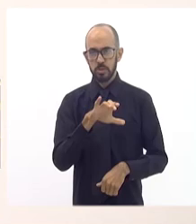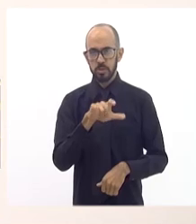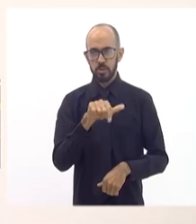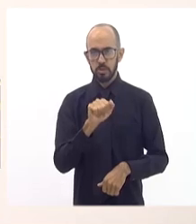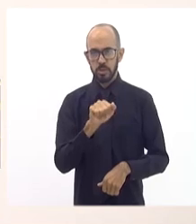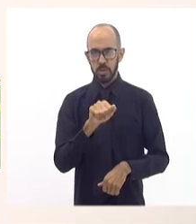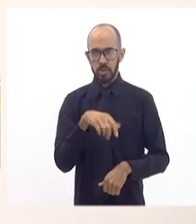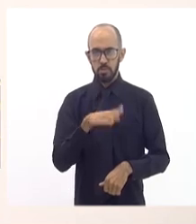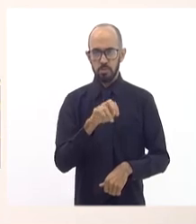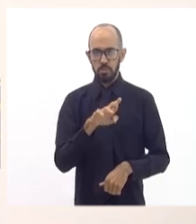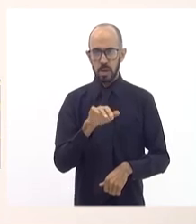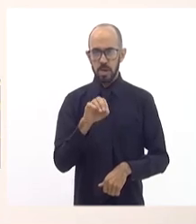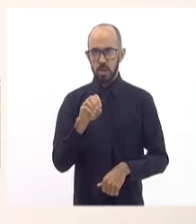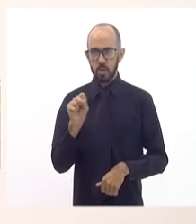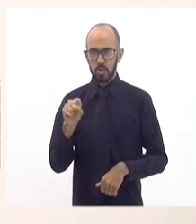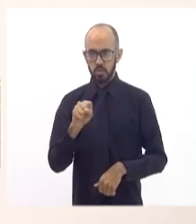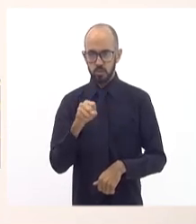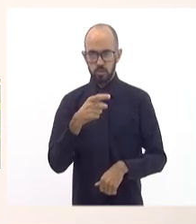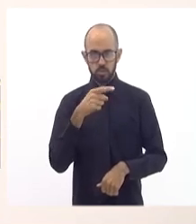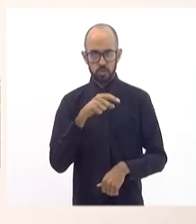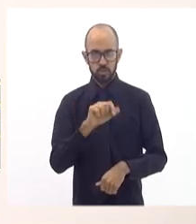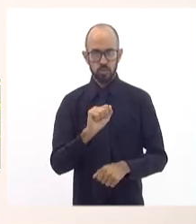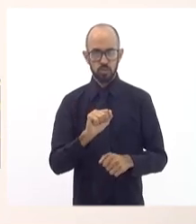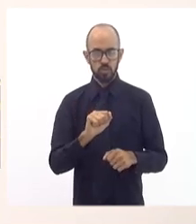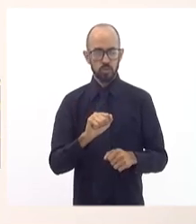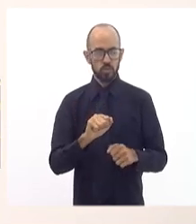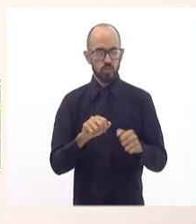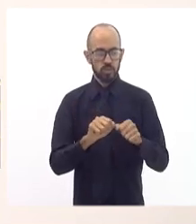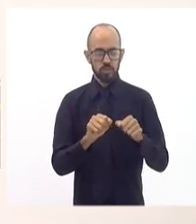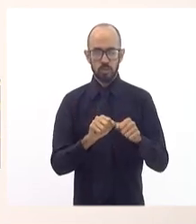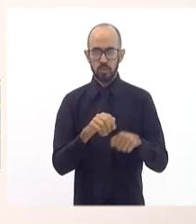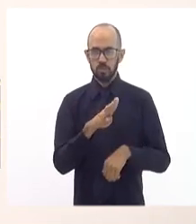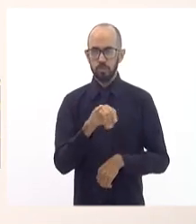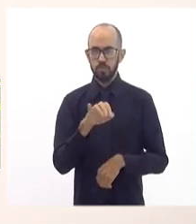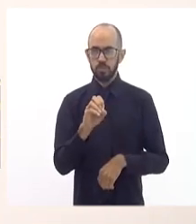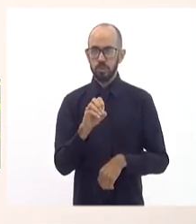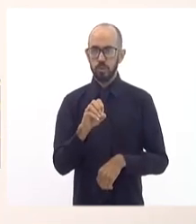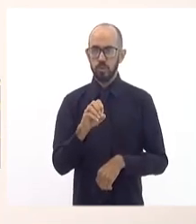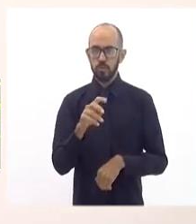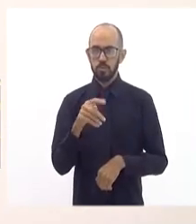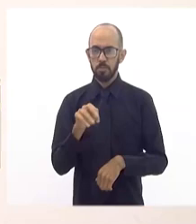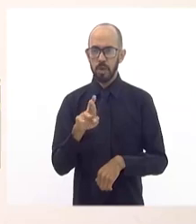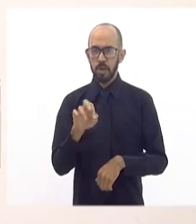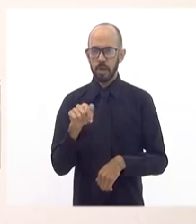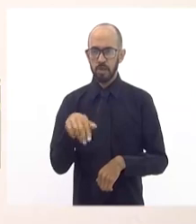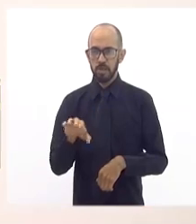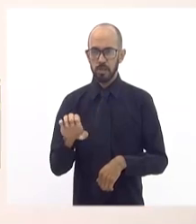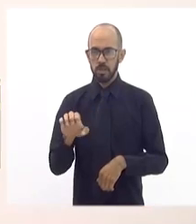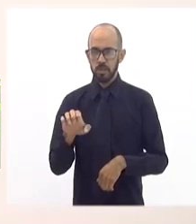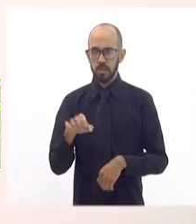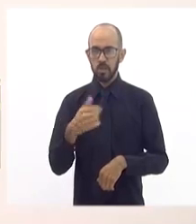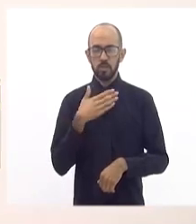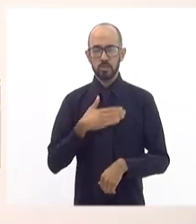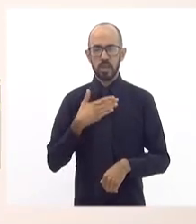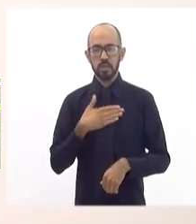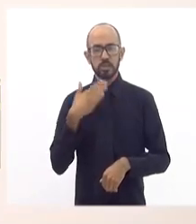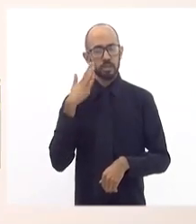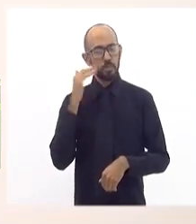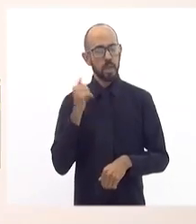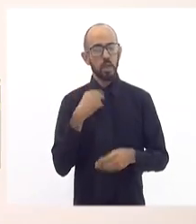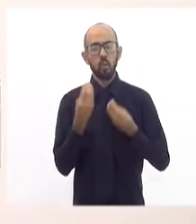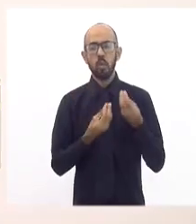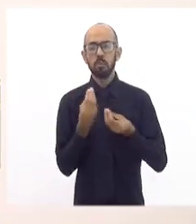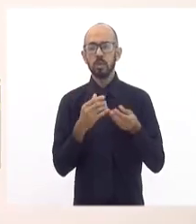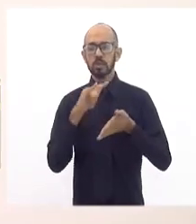Almeida referente as girafas do bioparque Tá bom eu gostaria de saber como é que tá esse laudo e o porquê